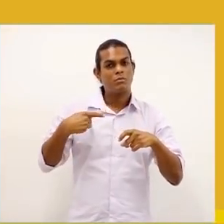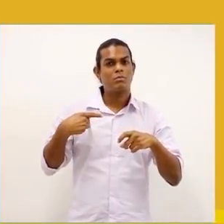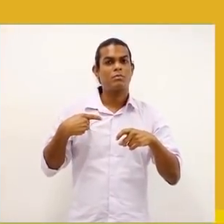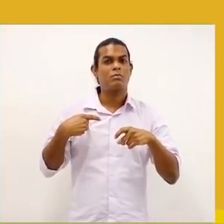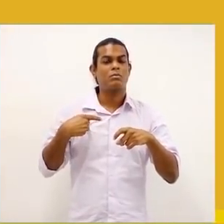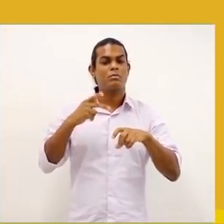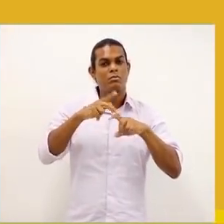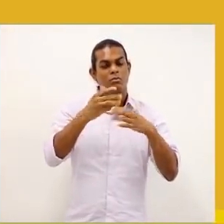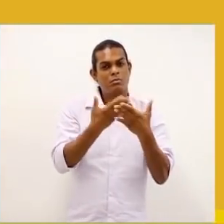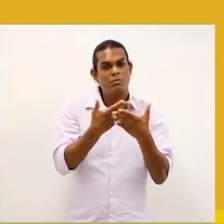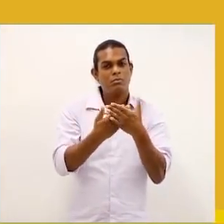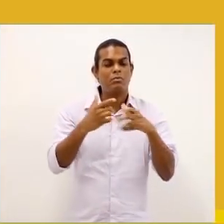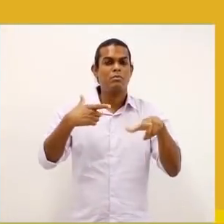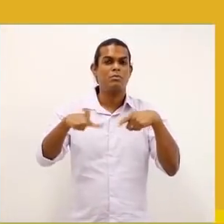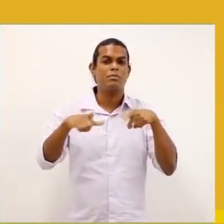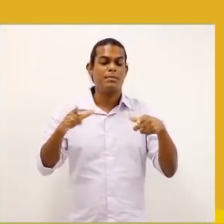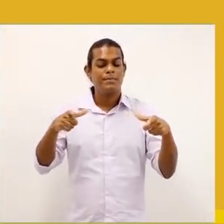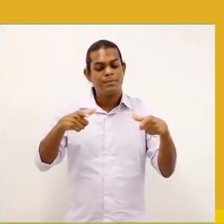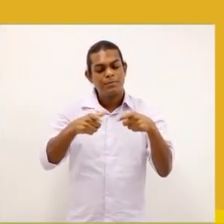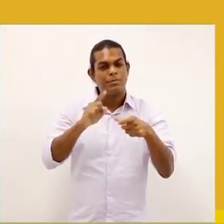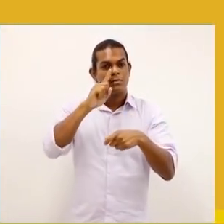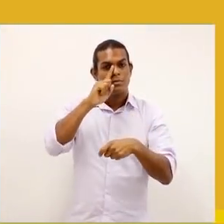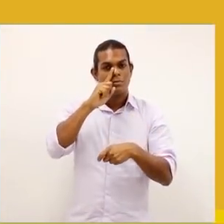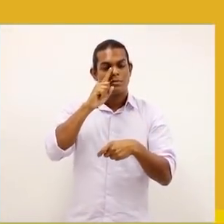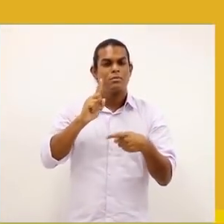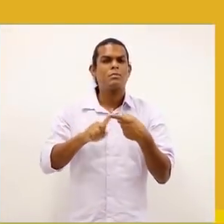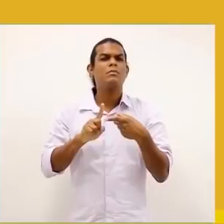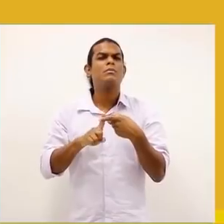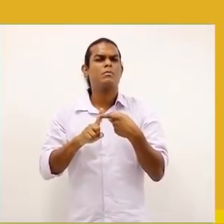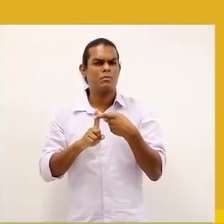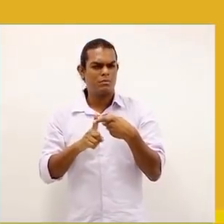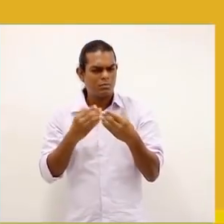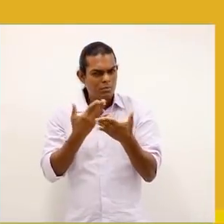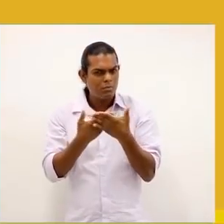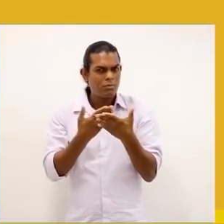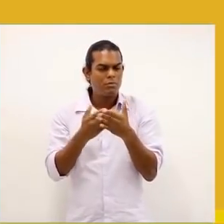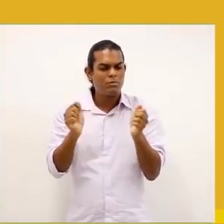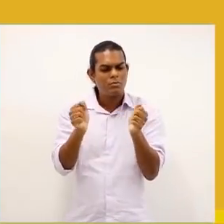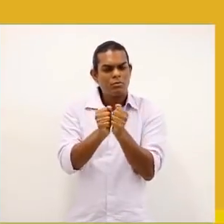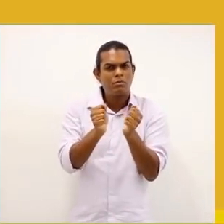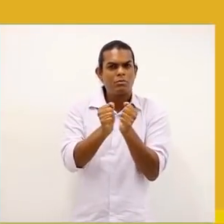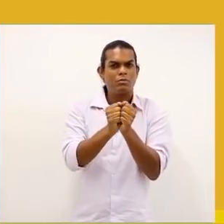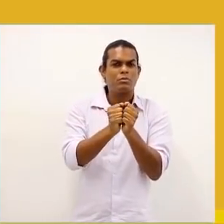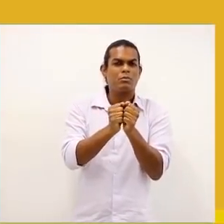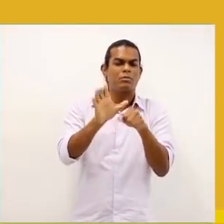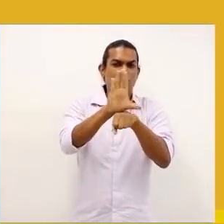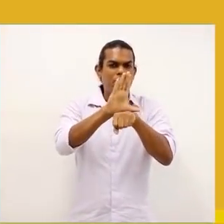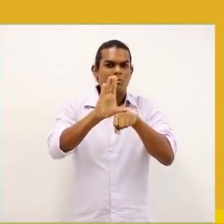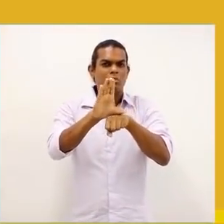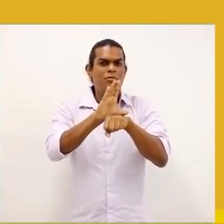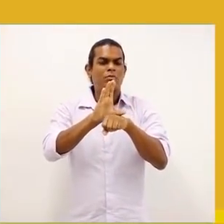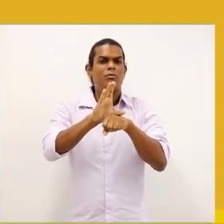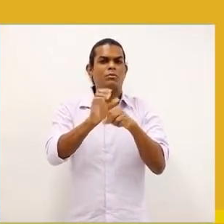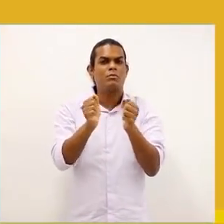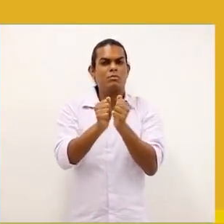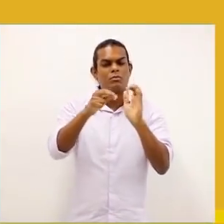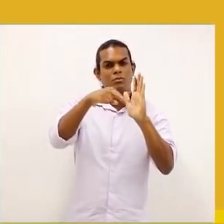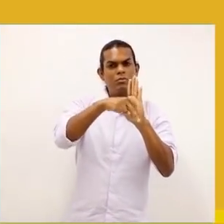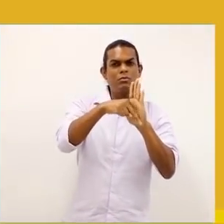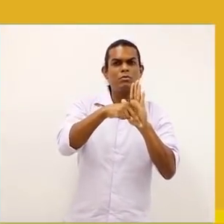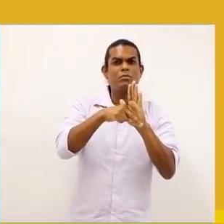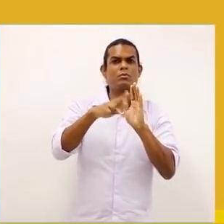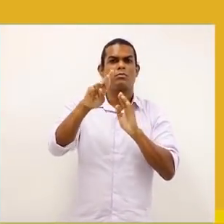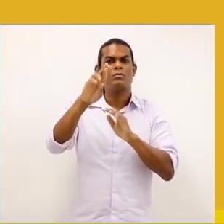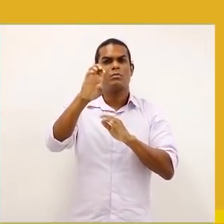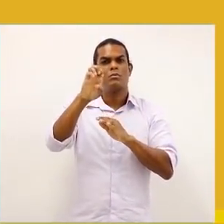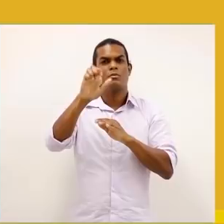ambientais. Nós vamos encontrar, já também vinculado às normas da consolidação da lei trabalhista, as normas regulamentadoras.